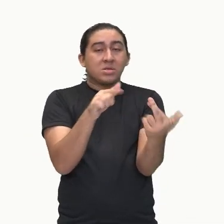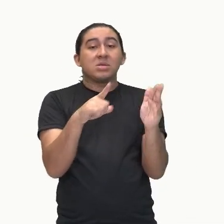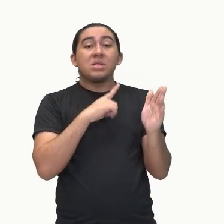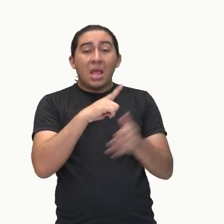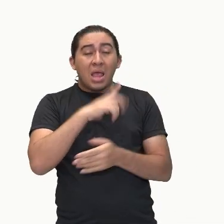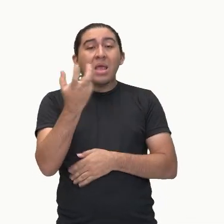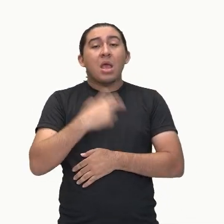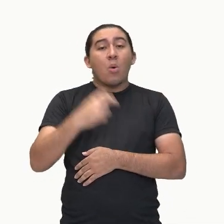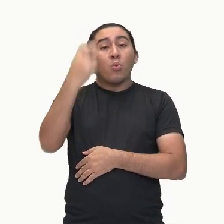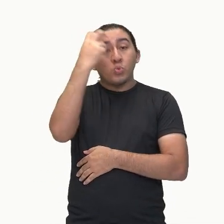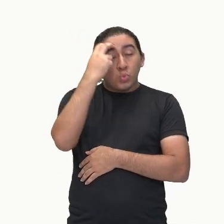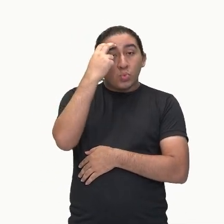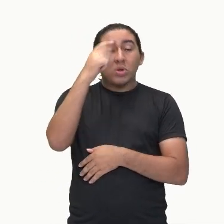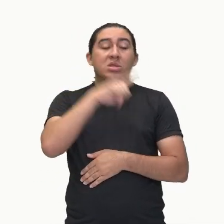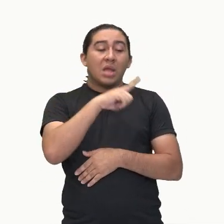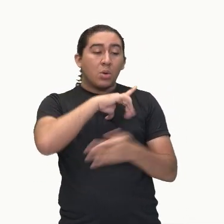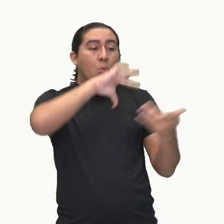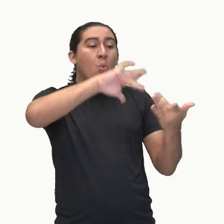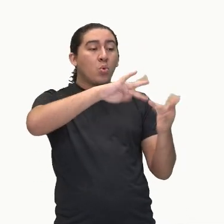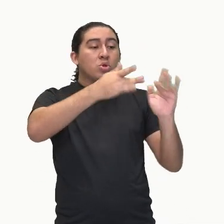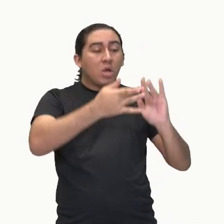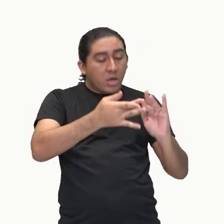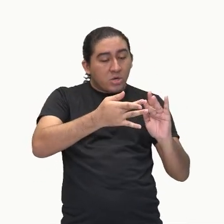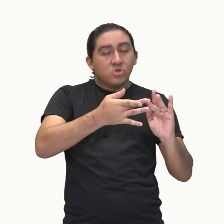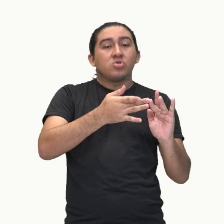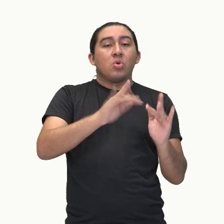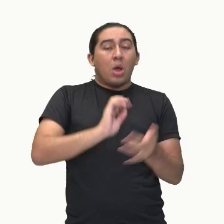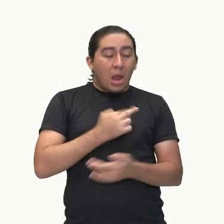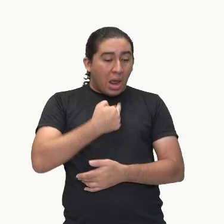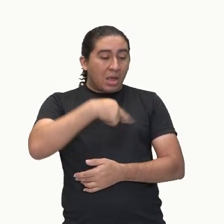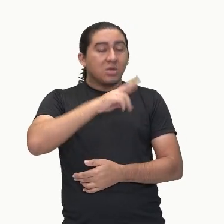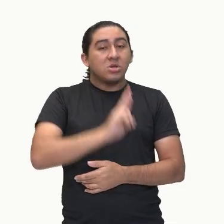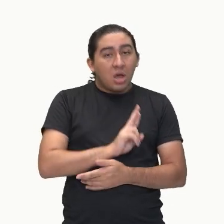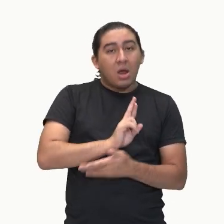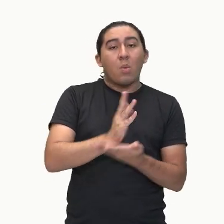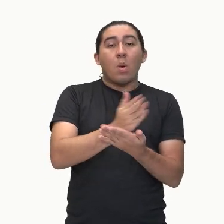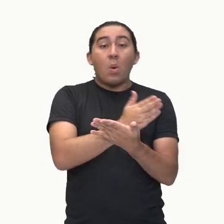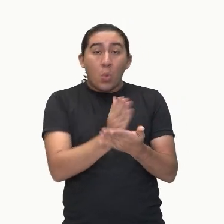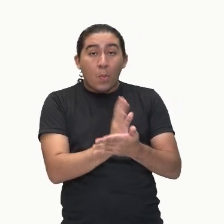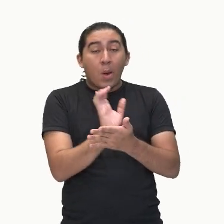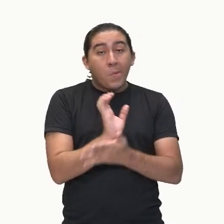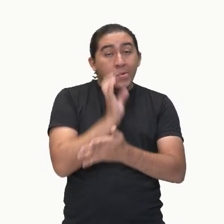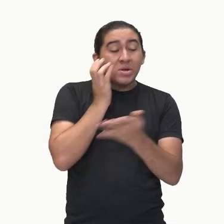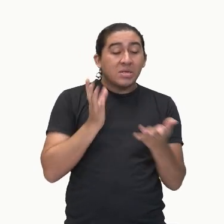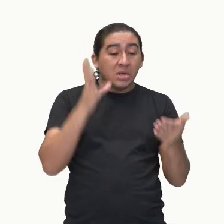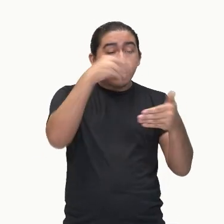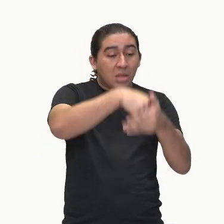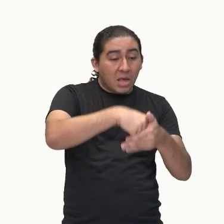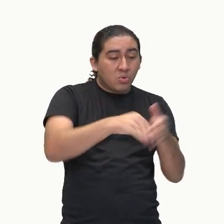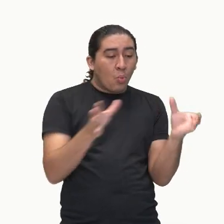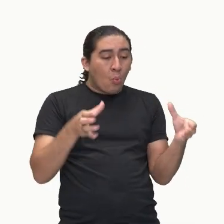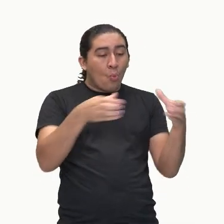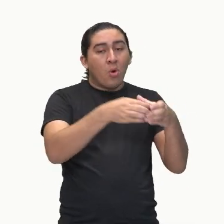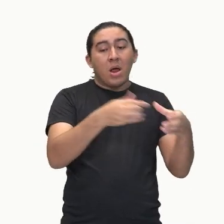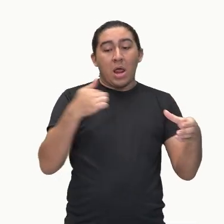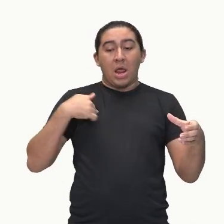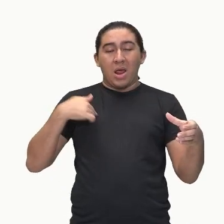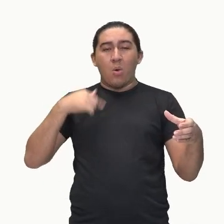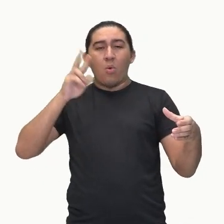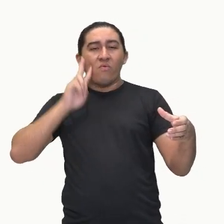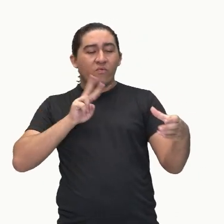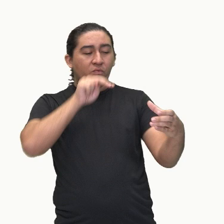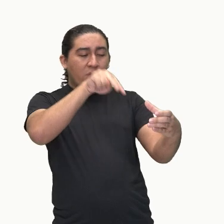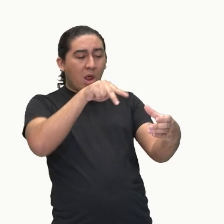que acontece em uma certa etnia, e baseado naquilo, se debruçando sobre